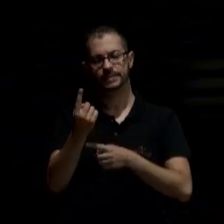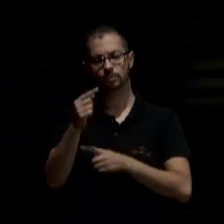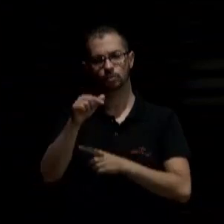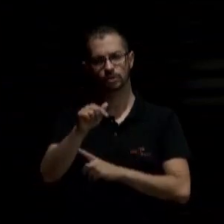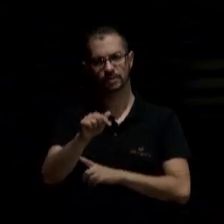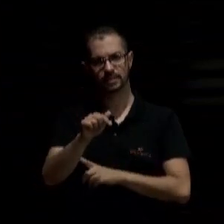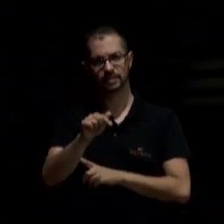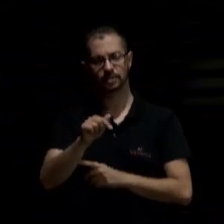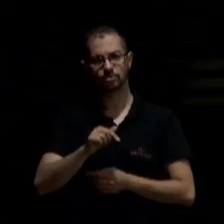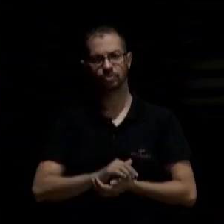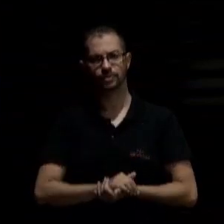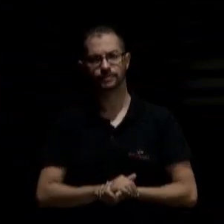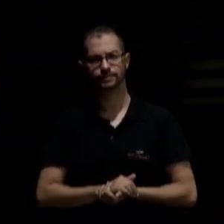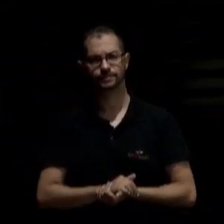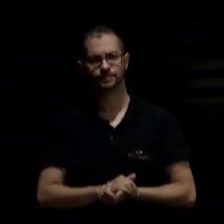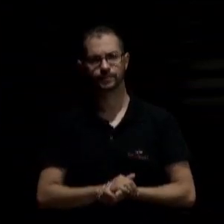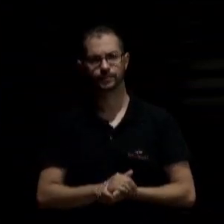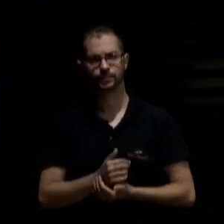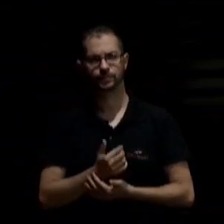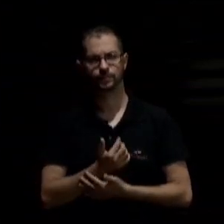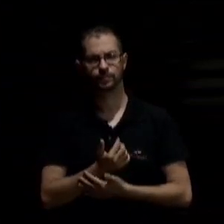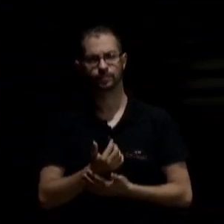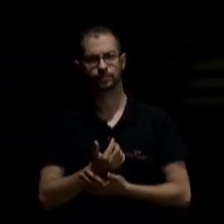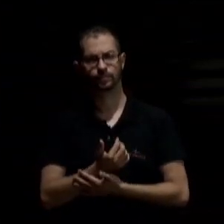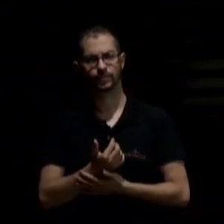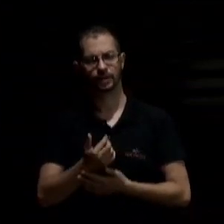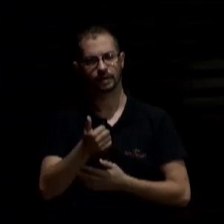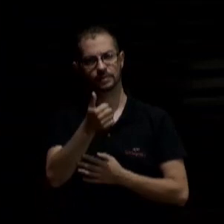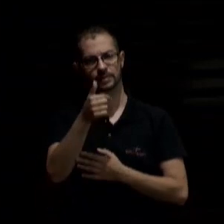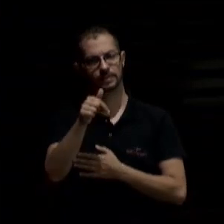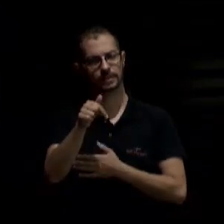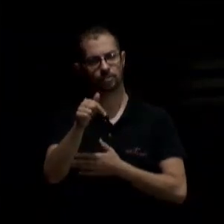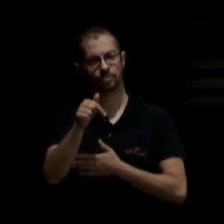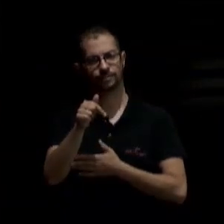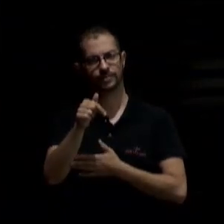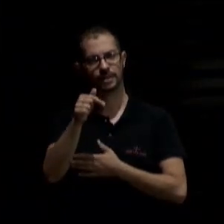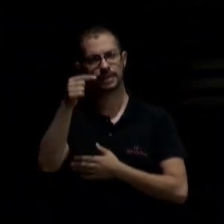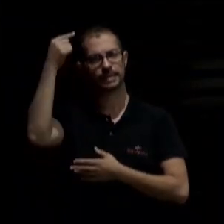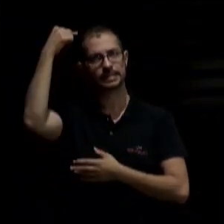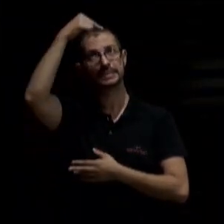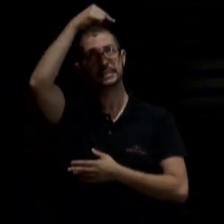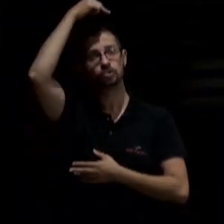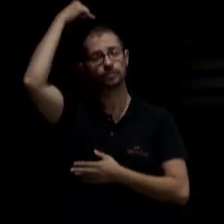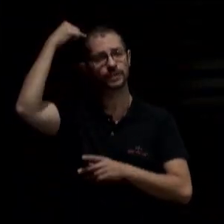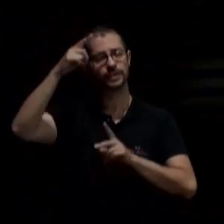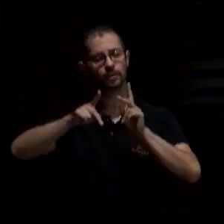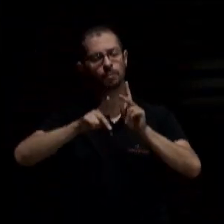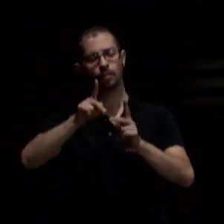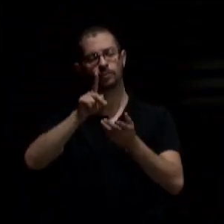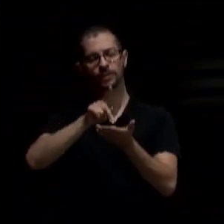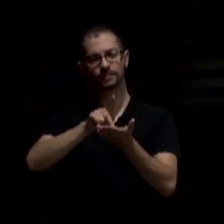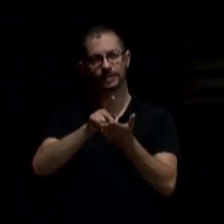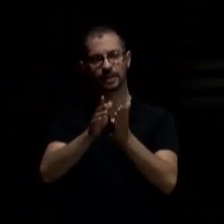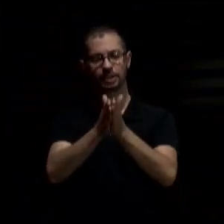17. Esta aqui é uma coisa muito preciosa. Santifica-os na verdade, a tua